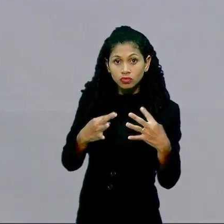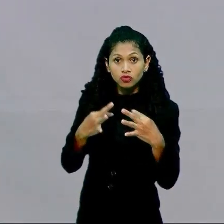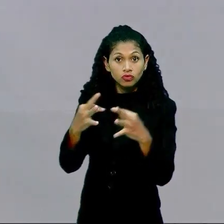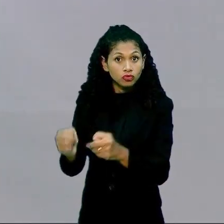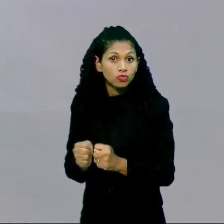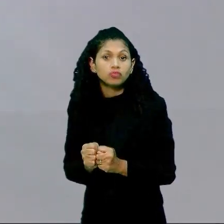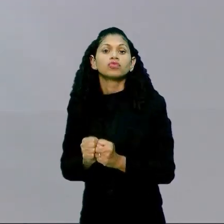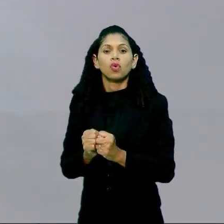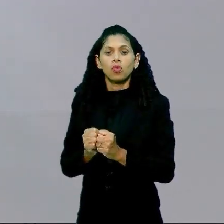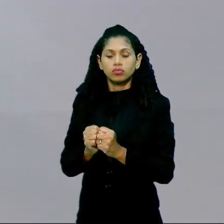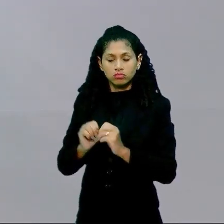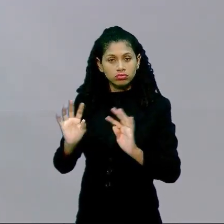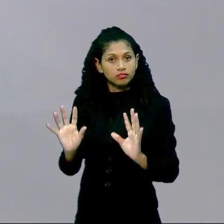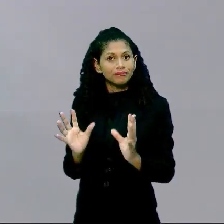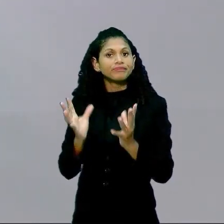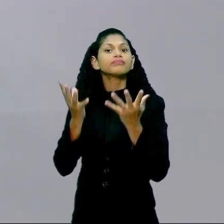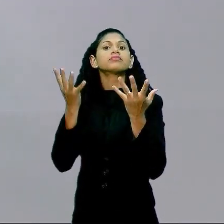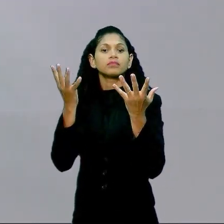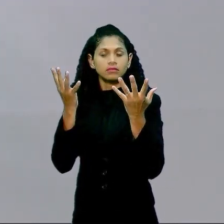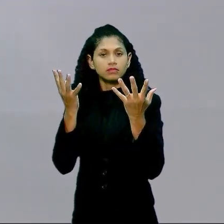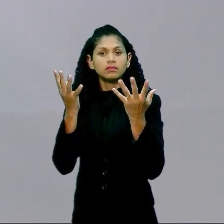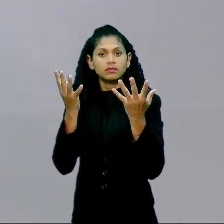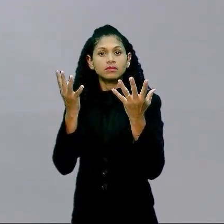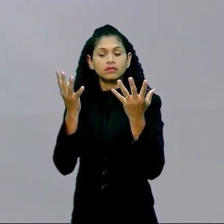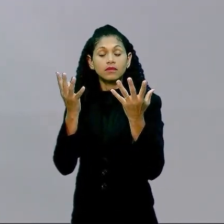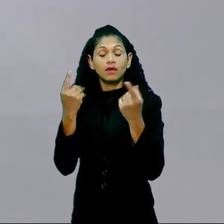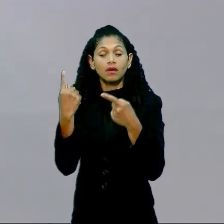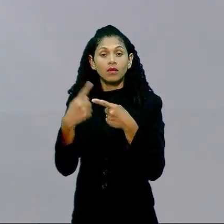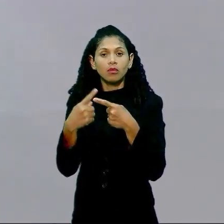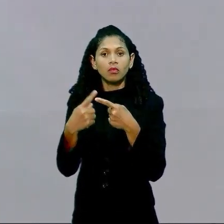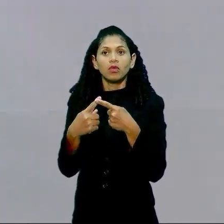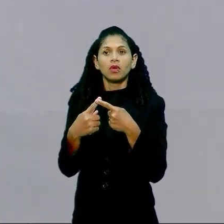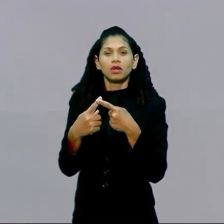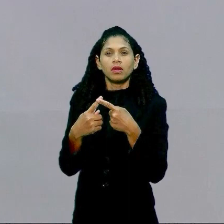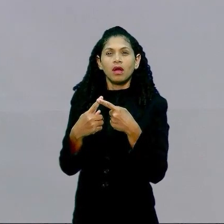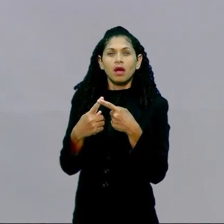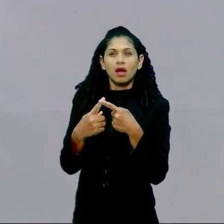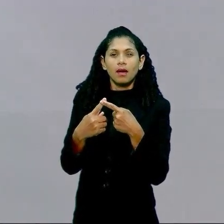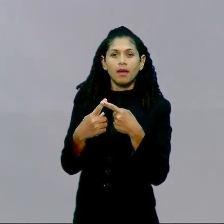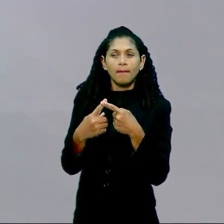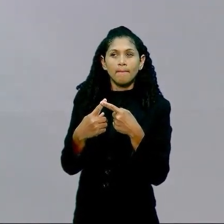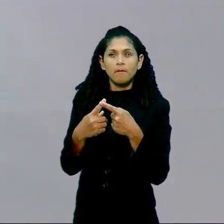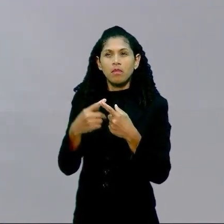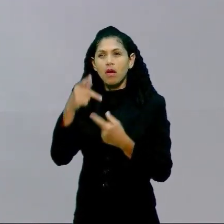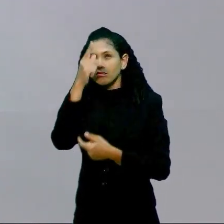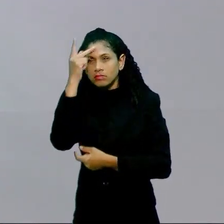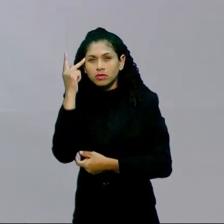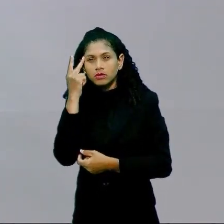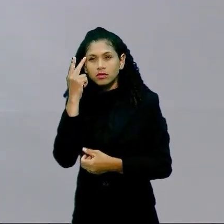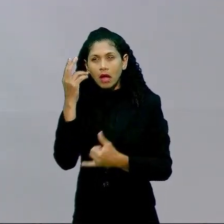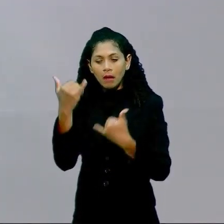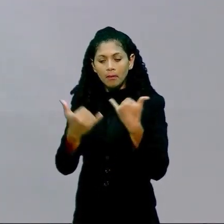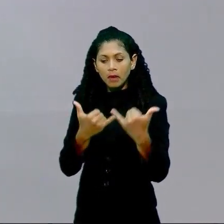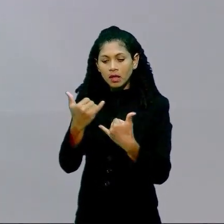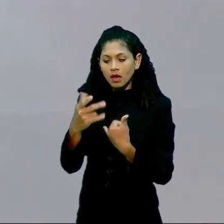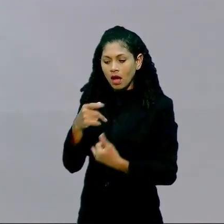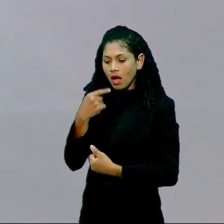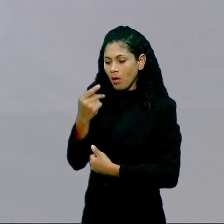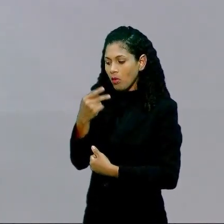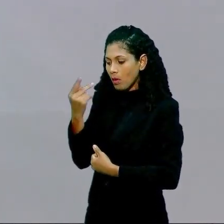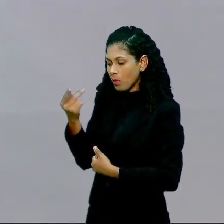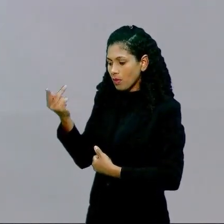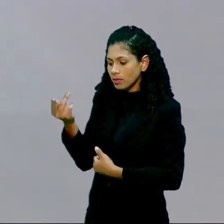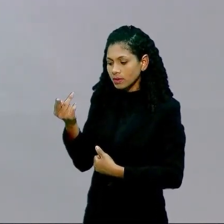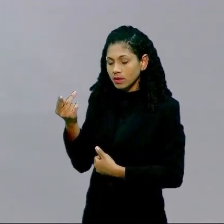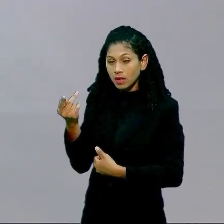questão problemática que a gente faz a correlação com o bullying. Quando a gente, aquilo é brincadeira, é só bobagem. Não, só é